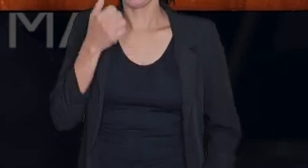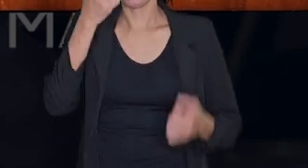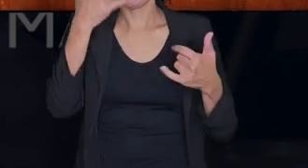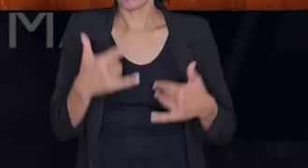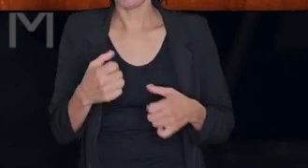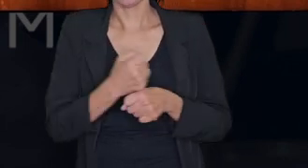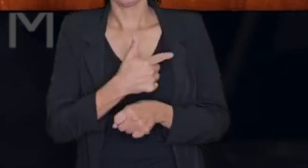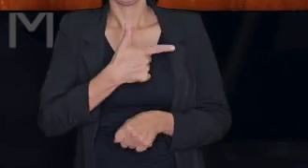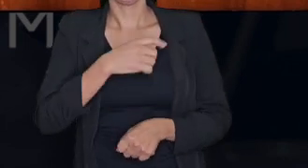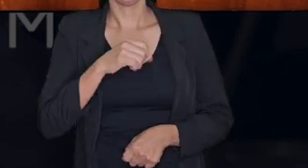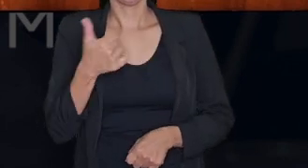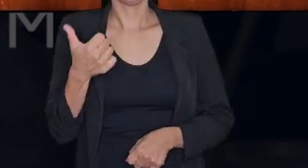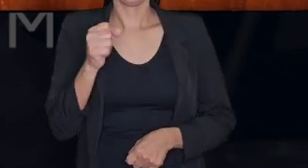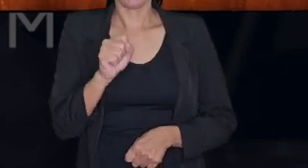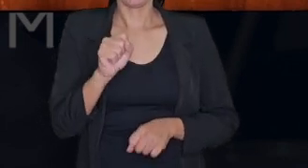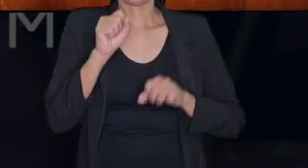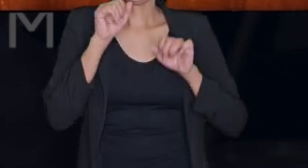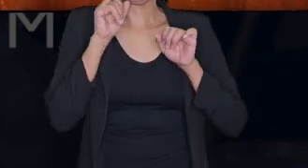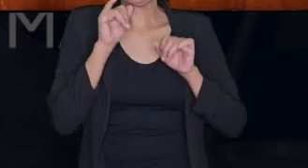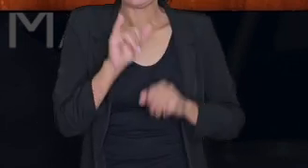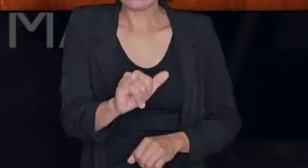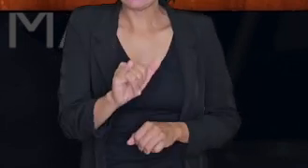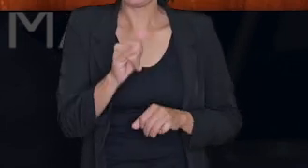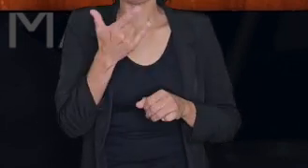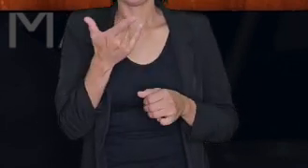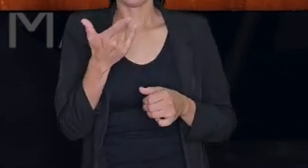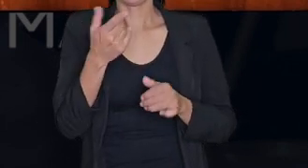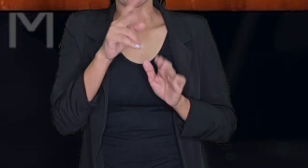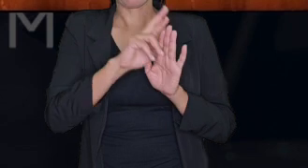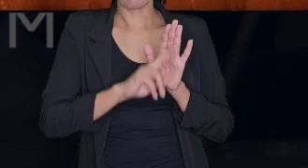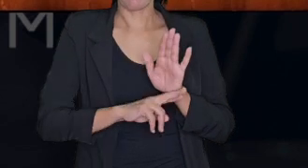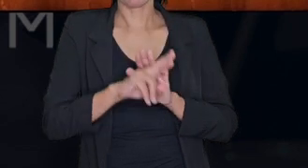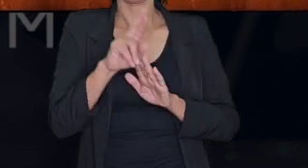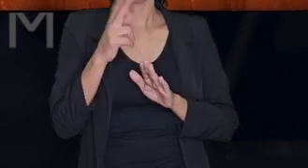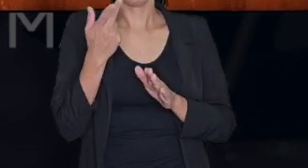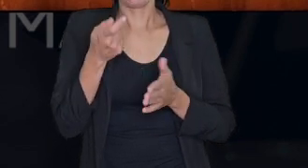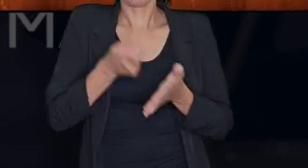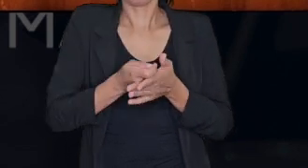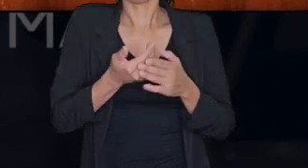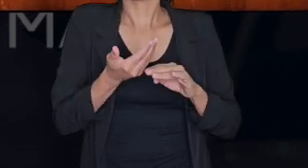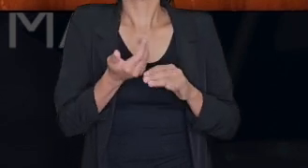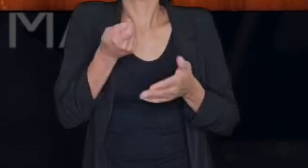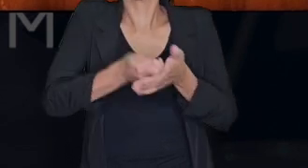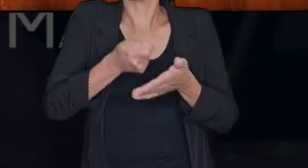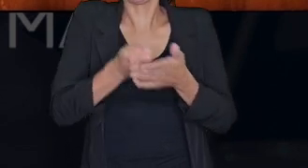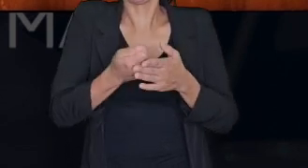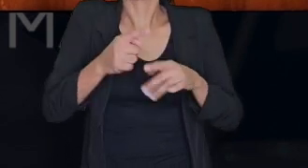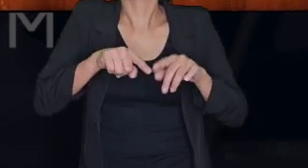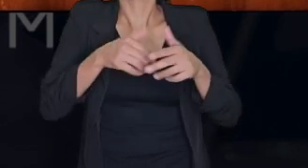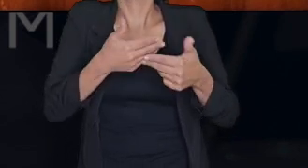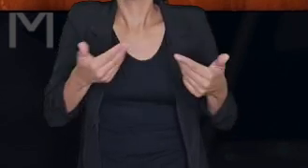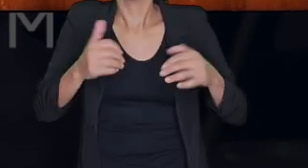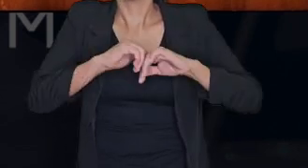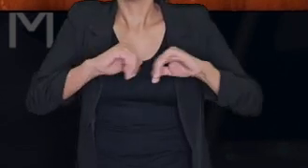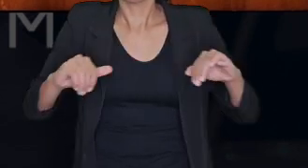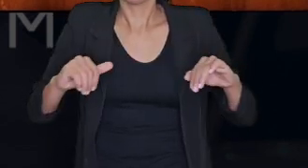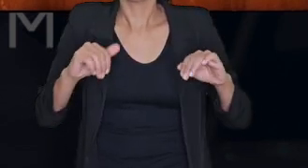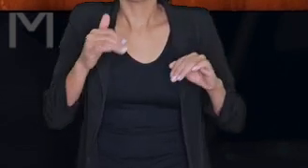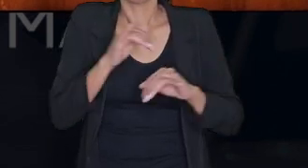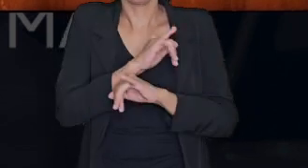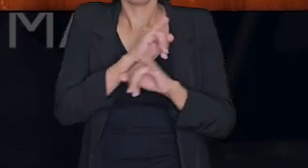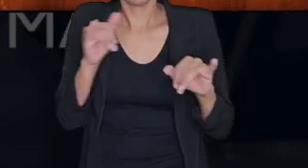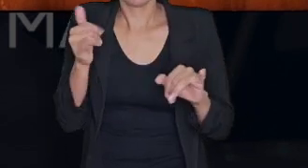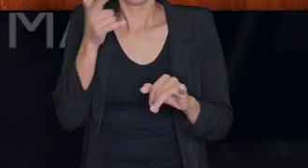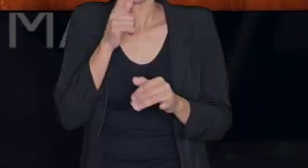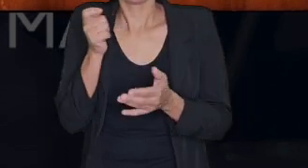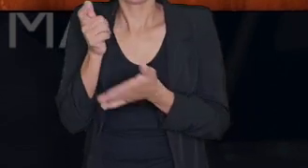O STJ disse em 2018 o seguinte: quando o regime é da separação obrigatória de bens, é